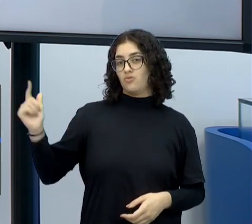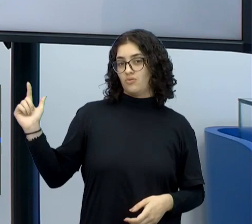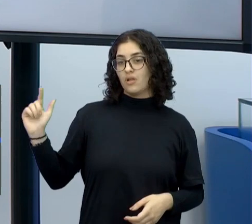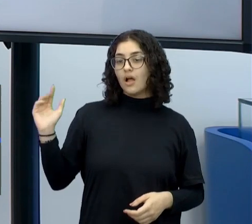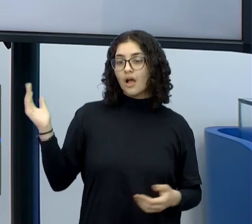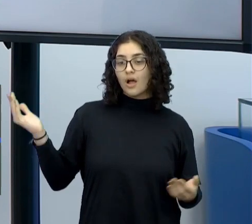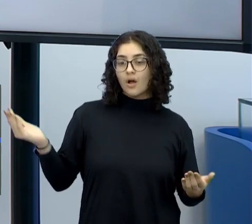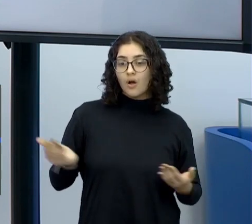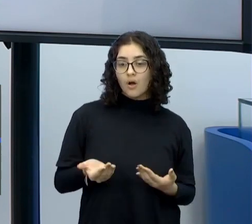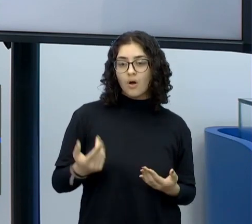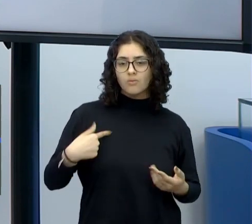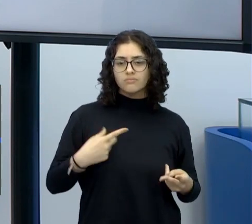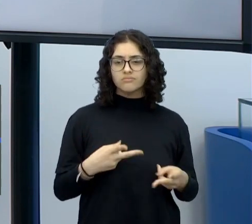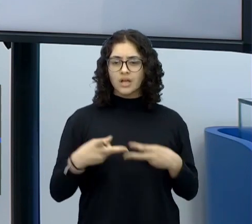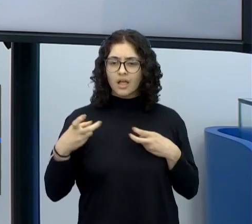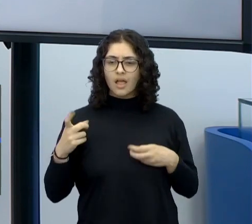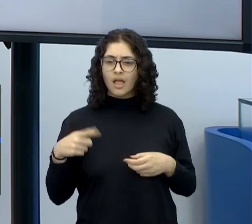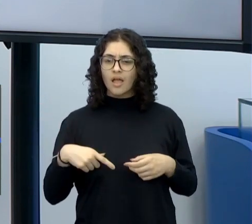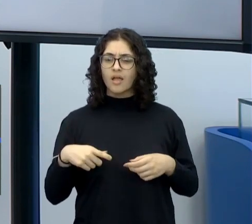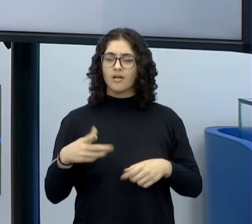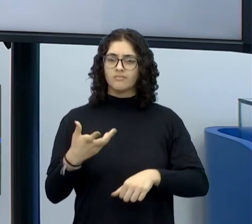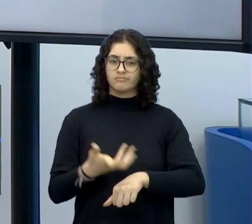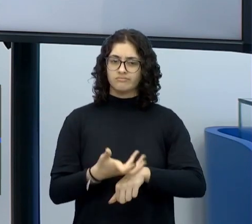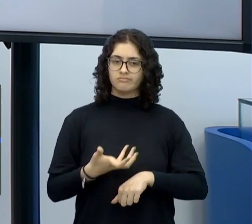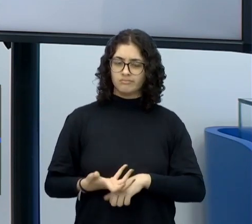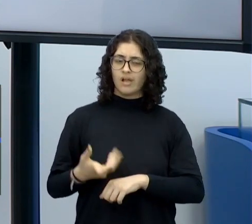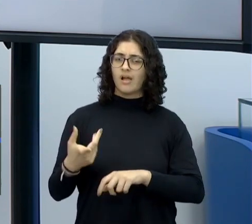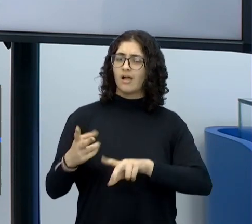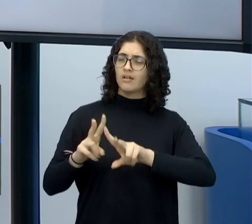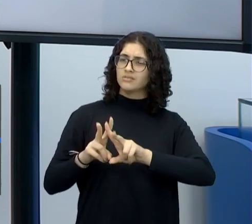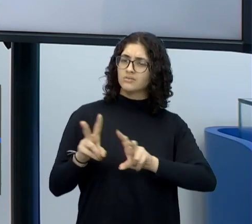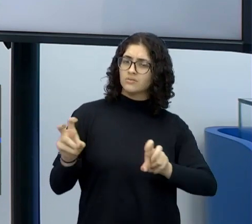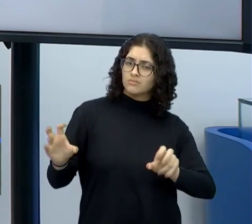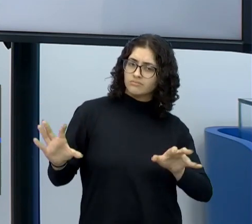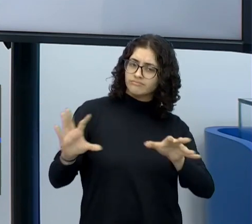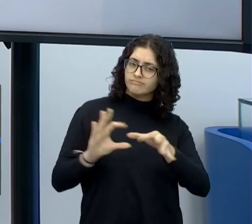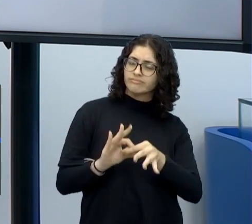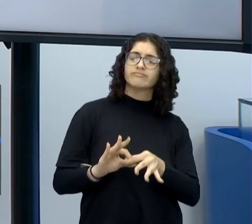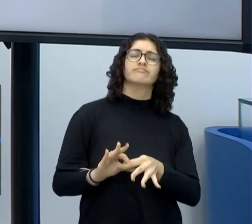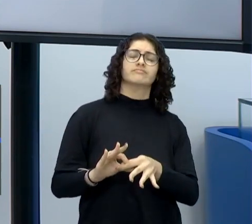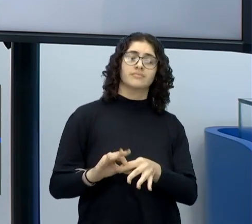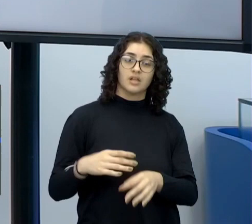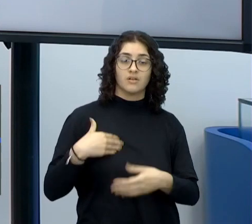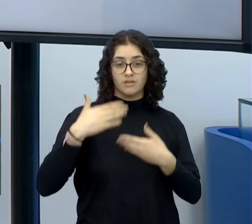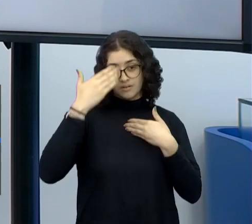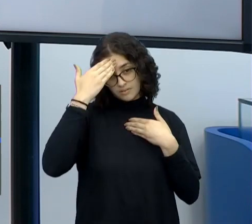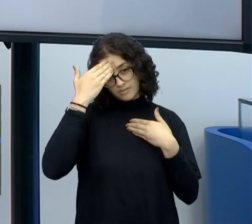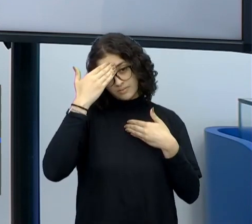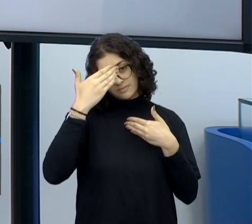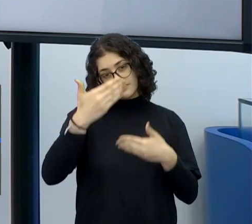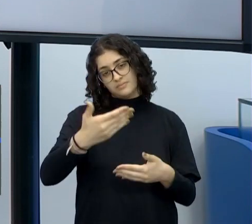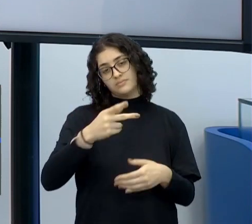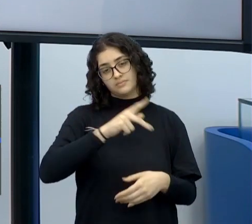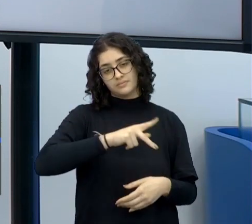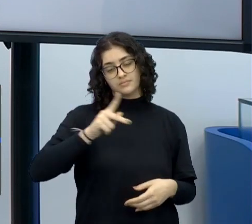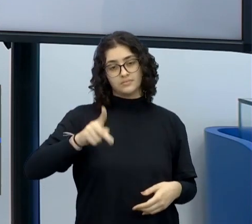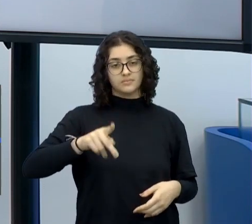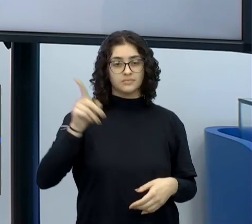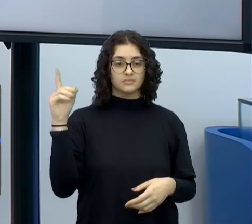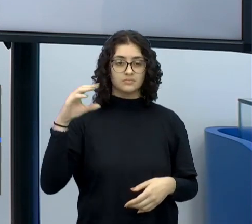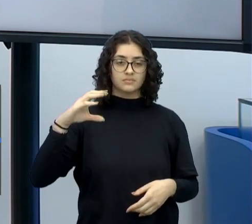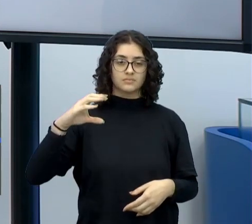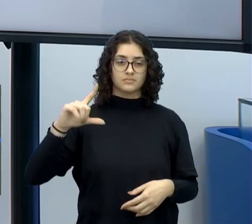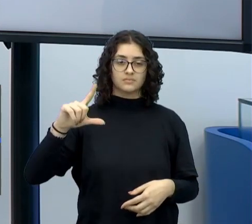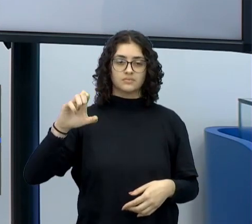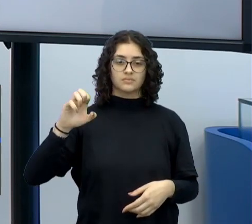mas agora eu percebo que essas matérias ou esses assuntos e temas se encaixam. Eu agradeço imensamente ao professor Kleber. Professor